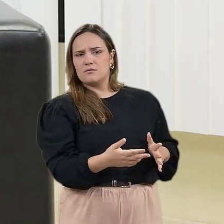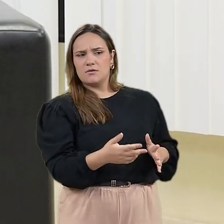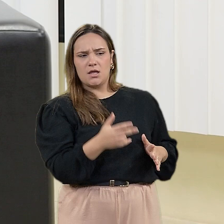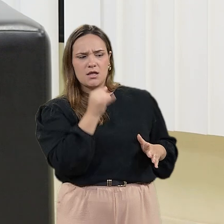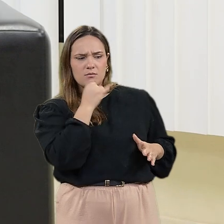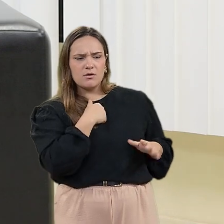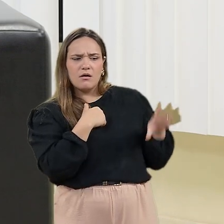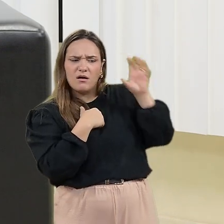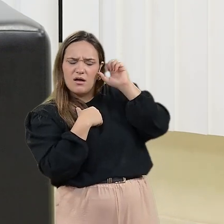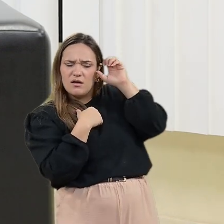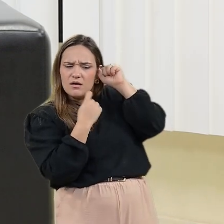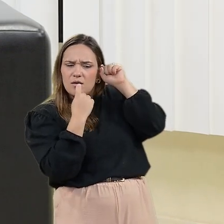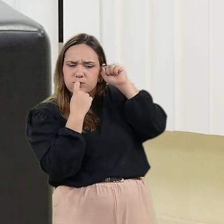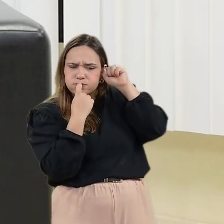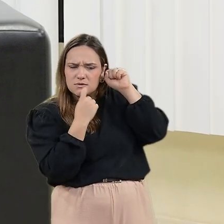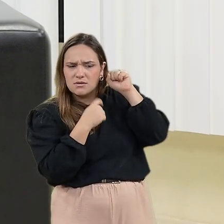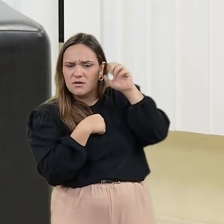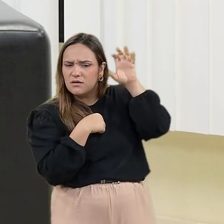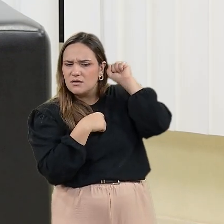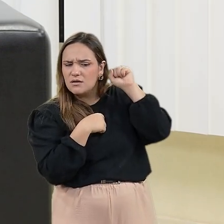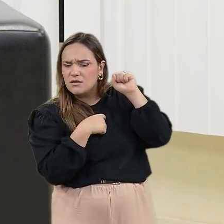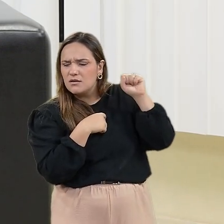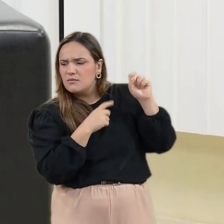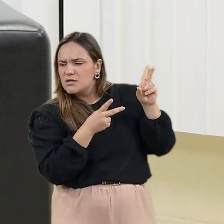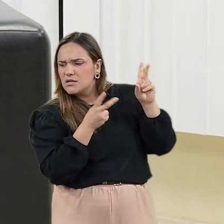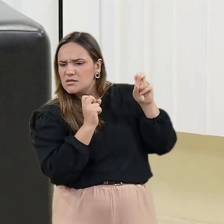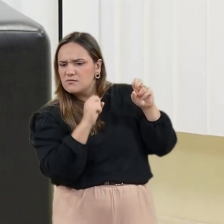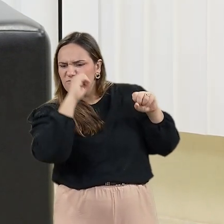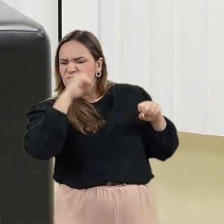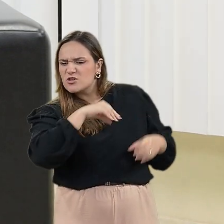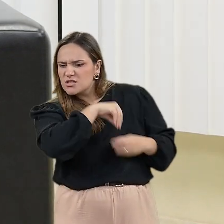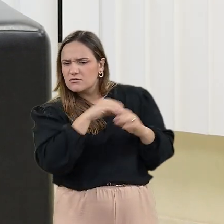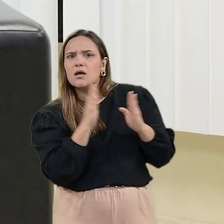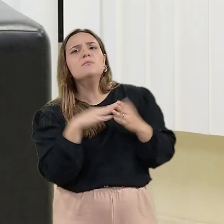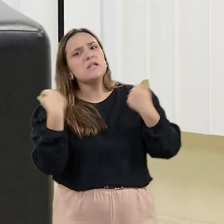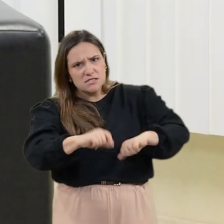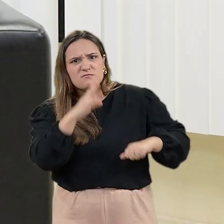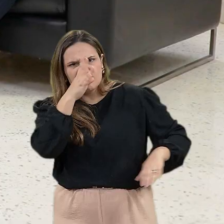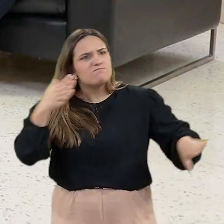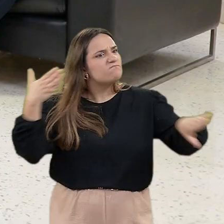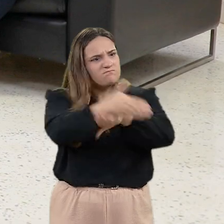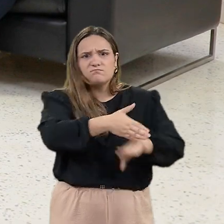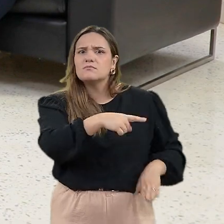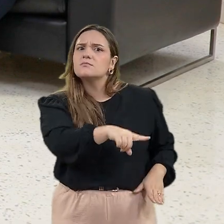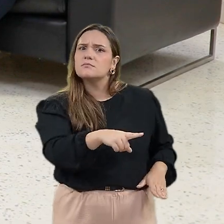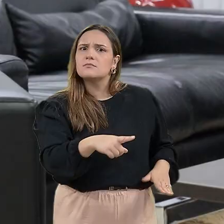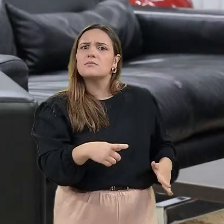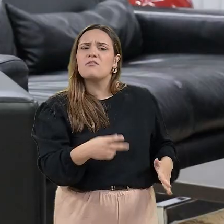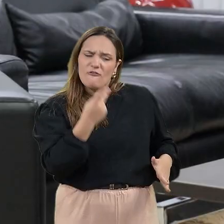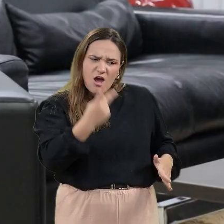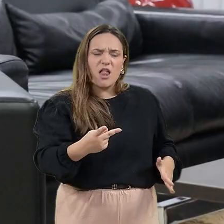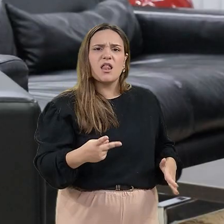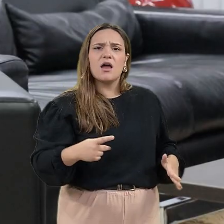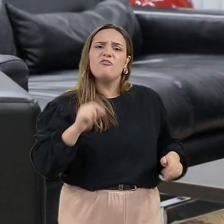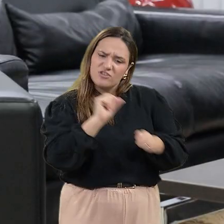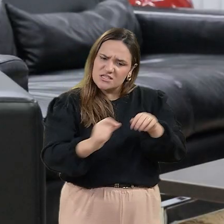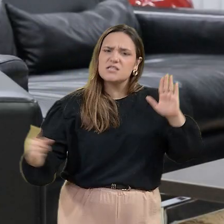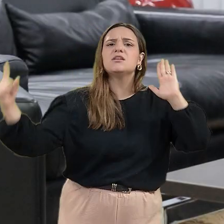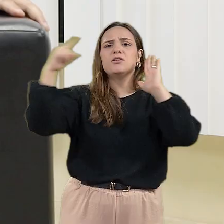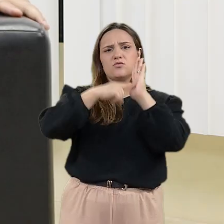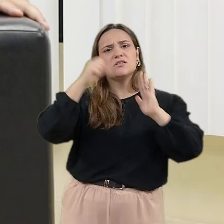episódios ali nas adjacências da sua casa de violência doméstica, tem sim que meter a colher lá